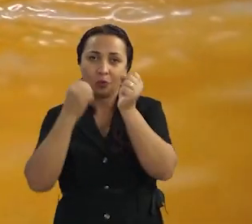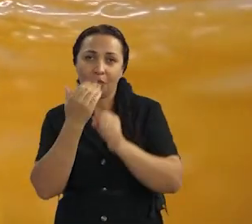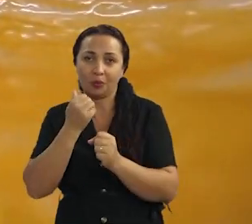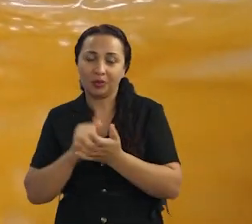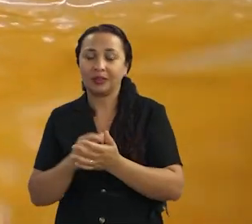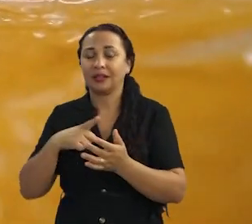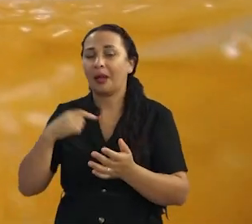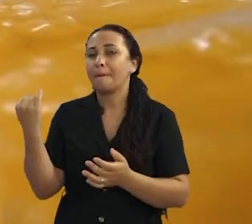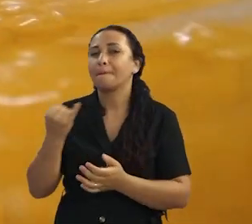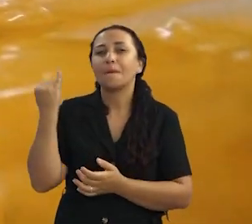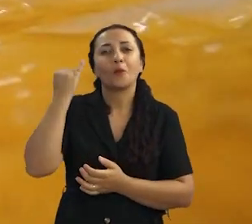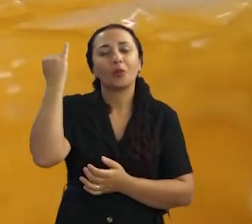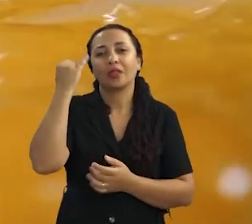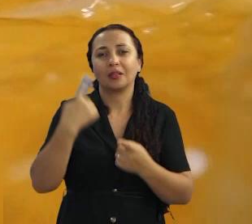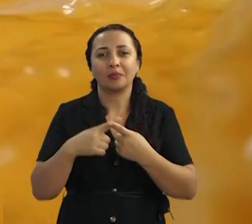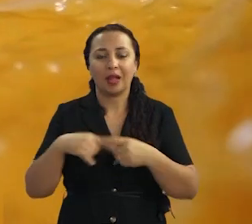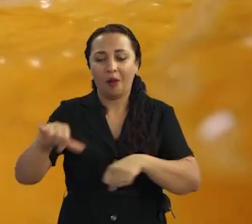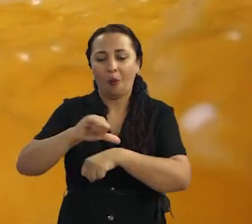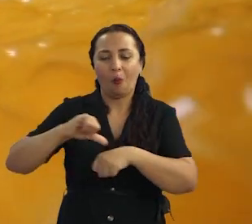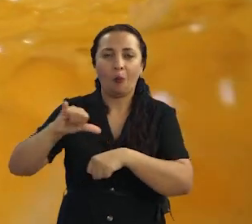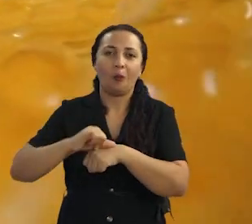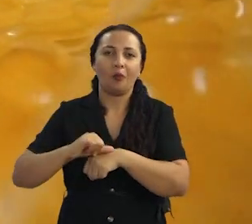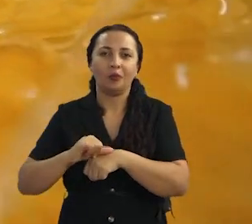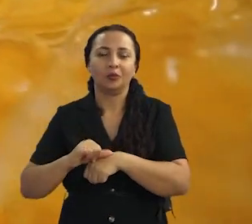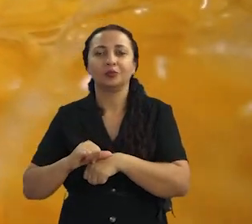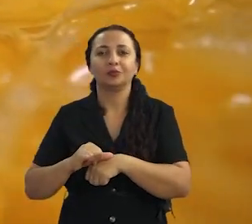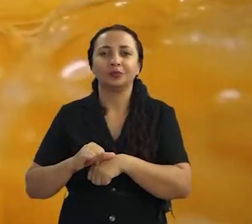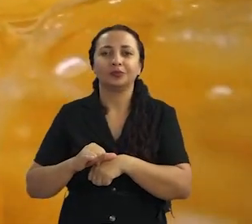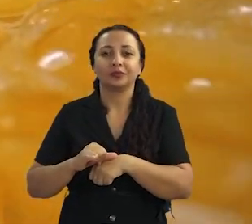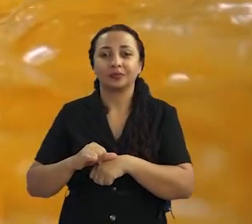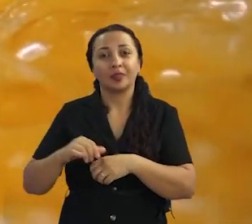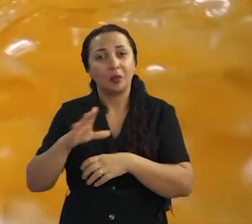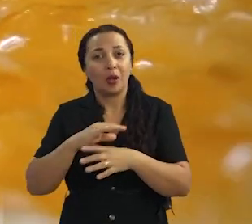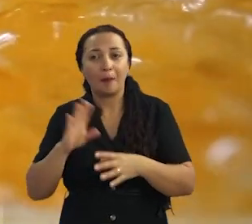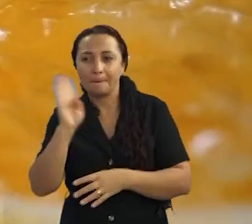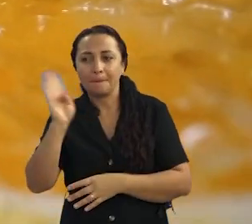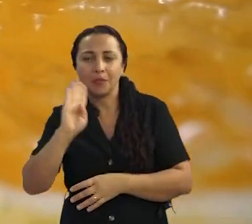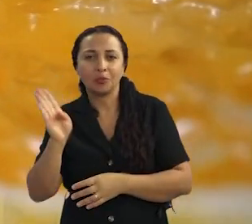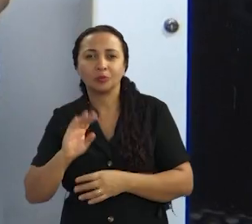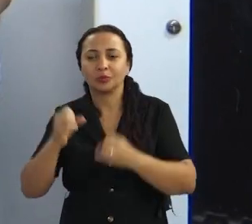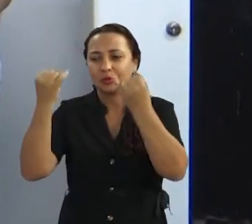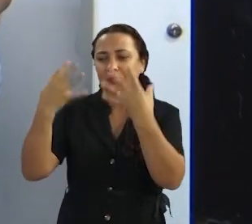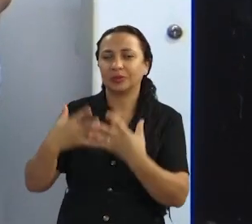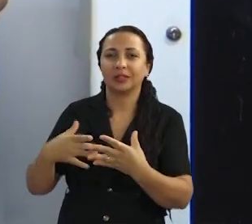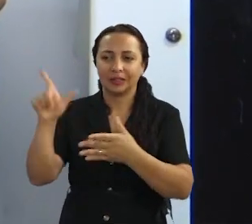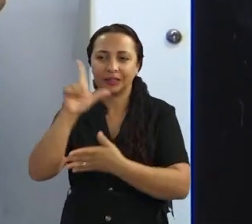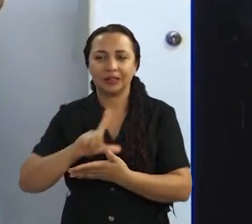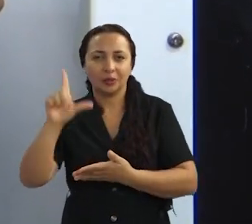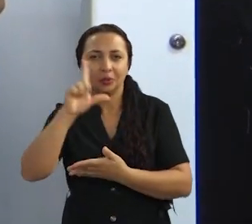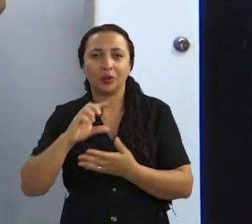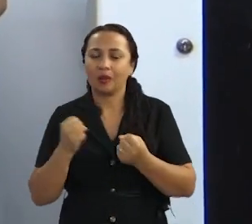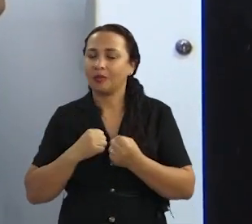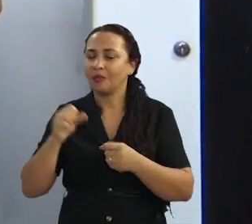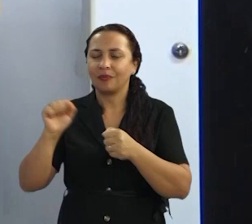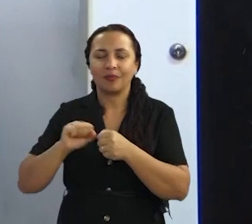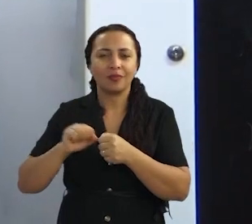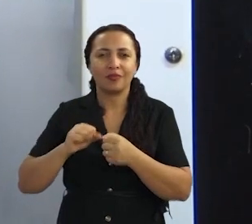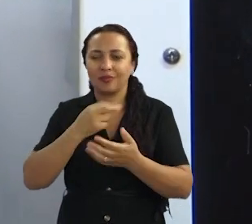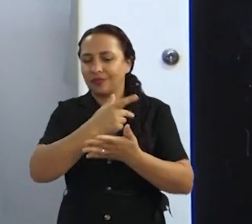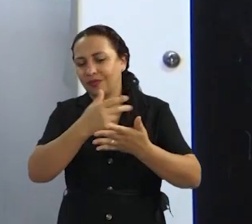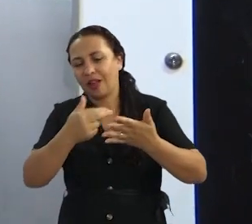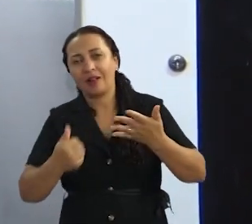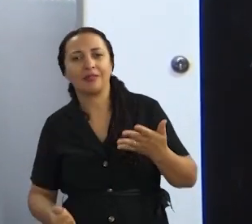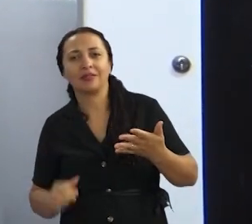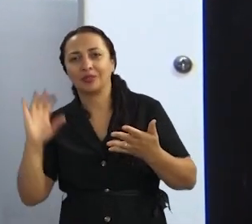essa casca ela tem propriedade de ser rica em óleos essenciais. Esses óleos essenciais têm propriedades biológicas descritas na literatura com inúmeras